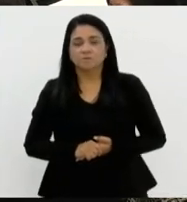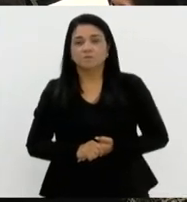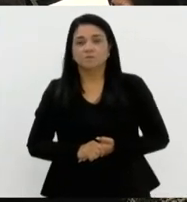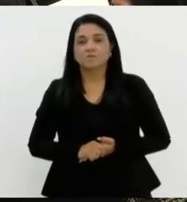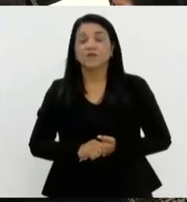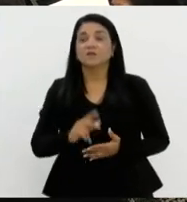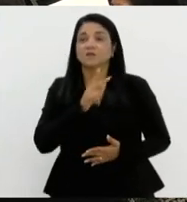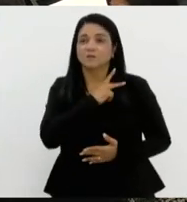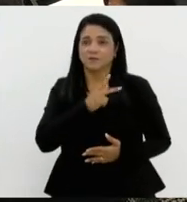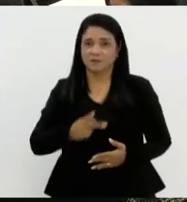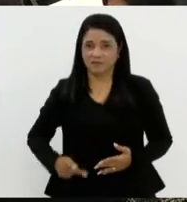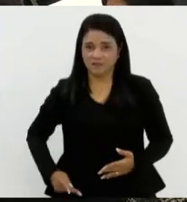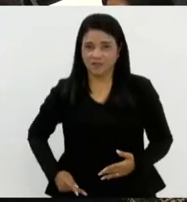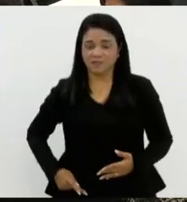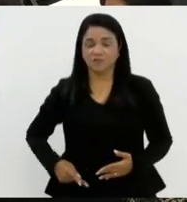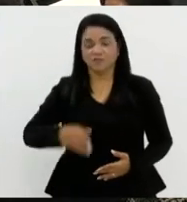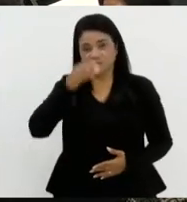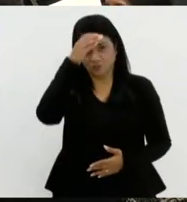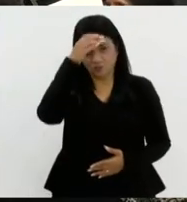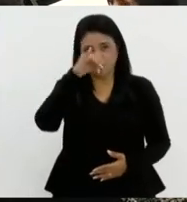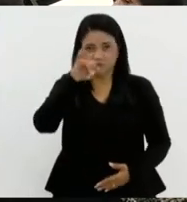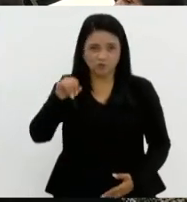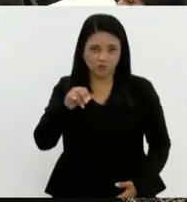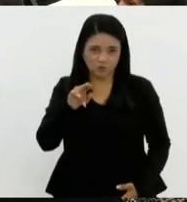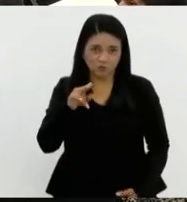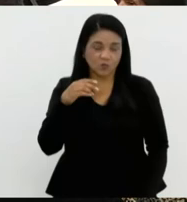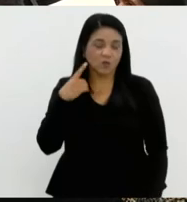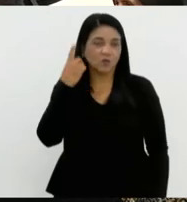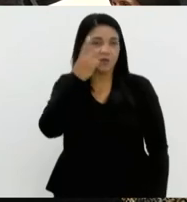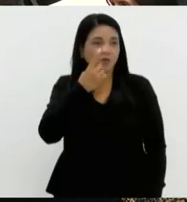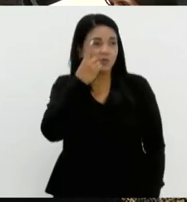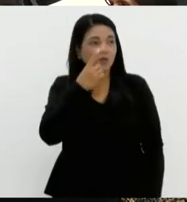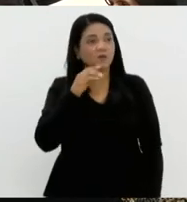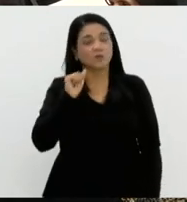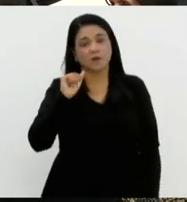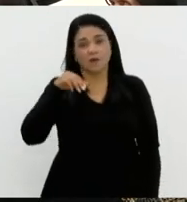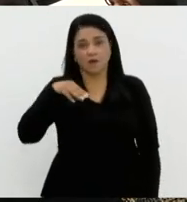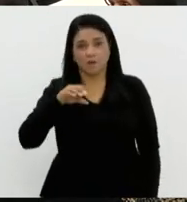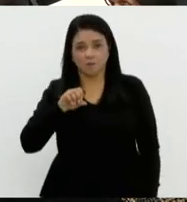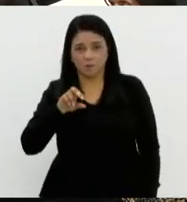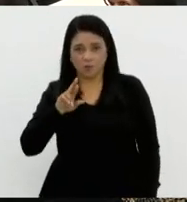Presidente Aju. Deputado Rodrigo Amorim. É um breve pela ordem, presidente.